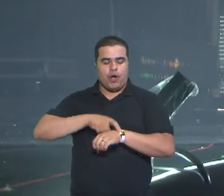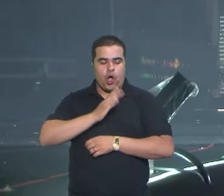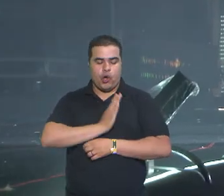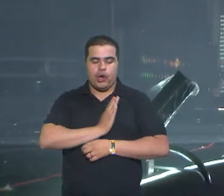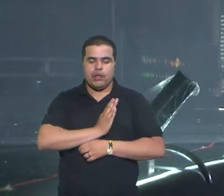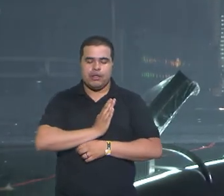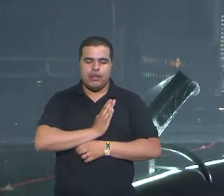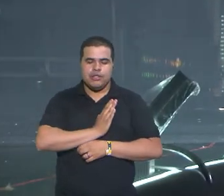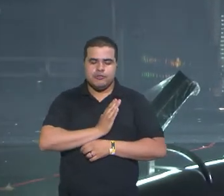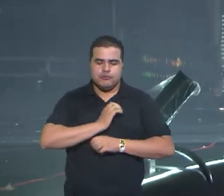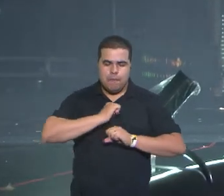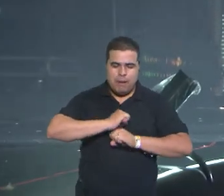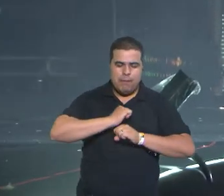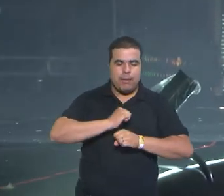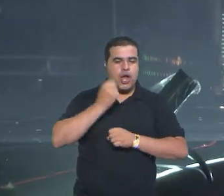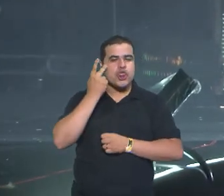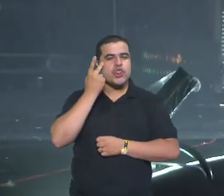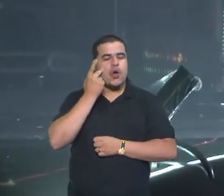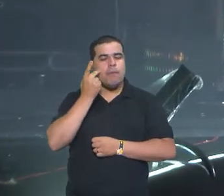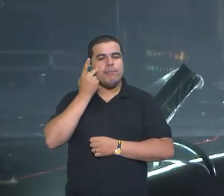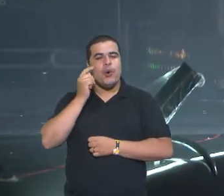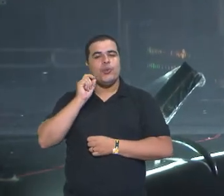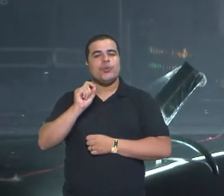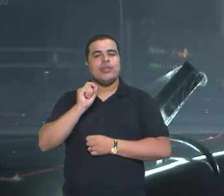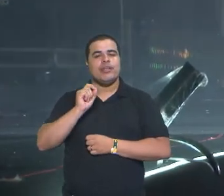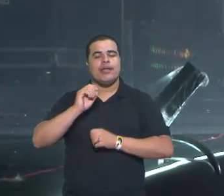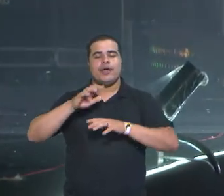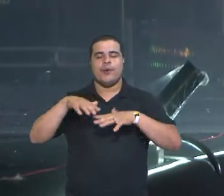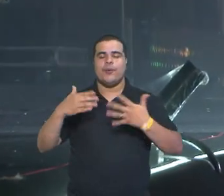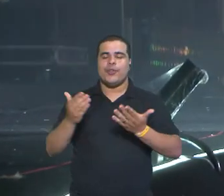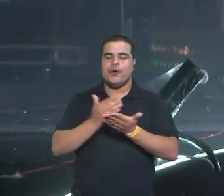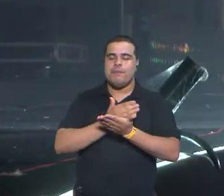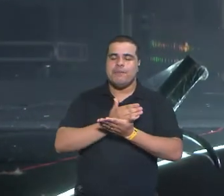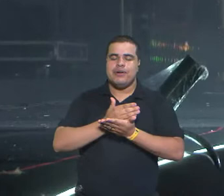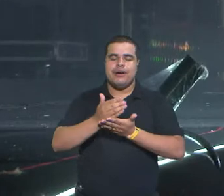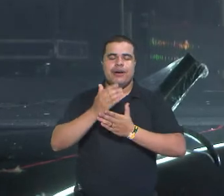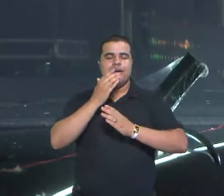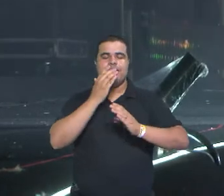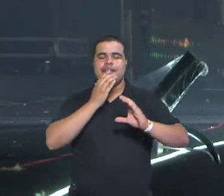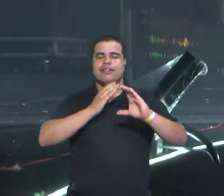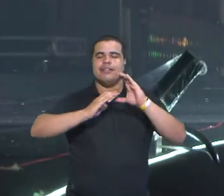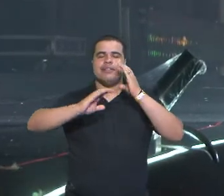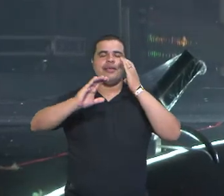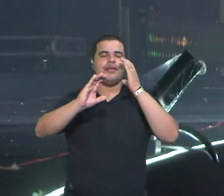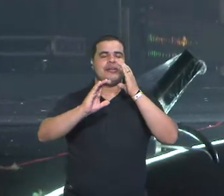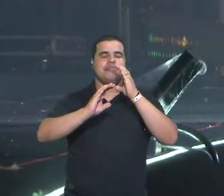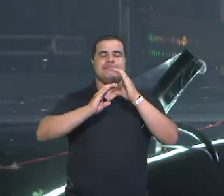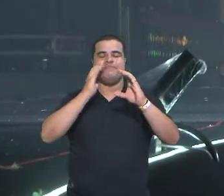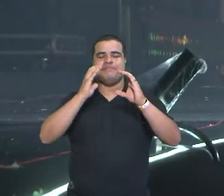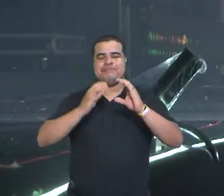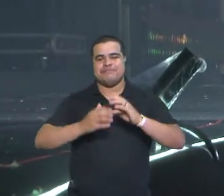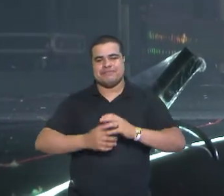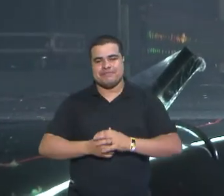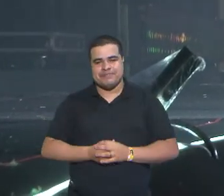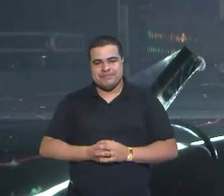que o Coração batia normal era quando eu começava a cantar